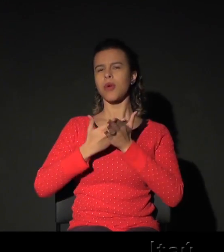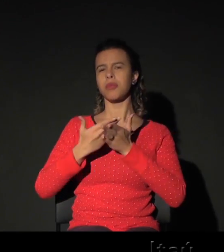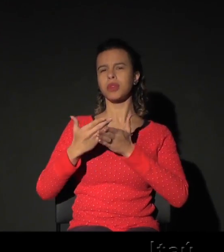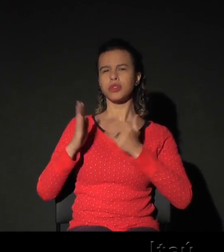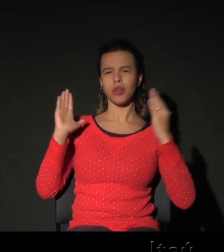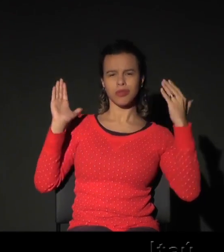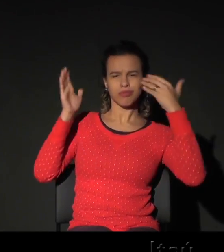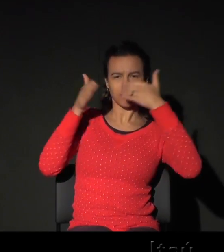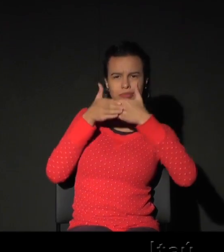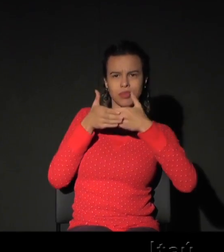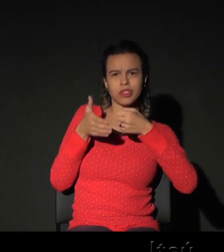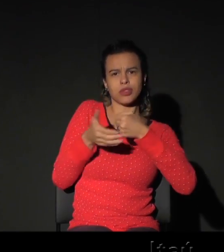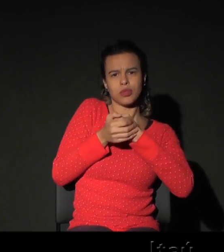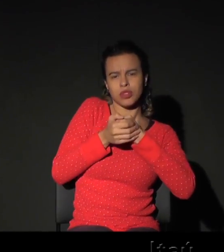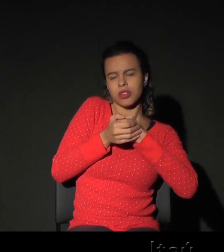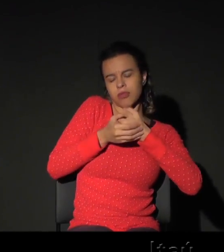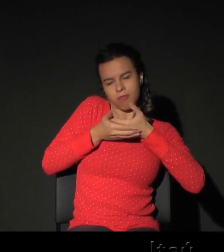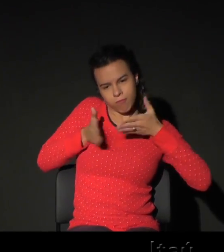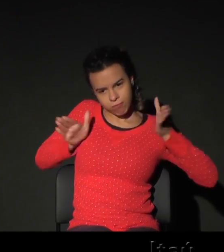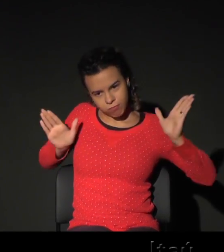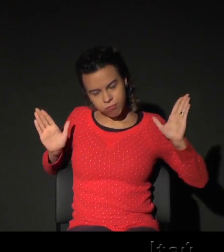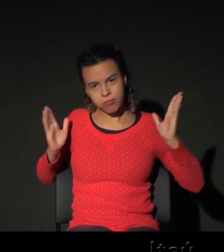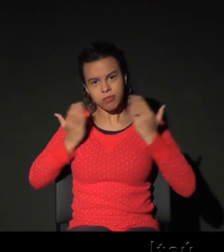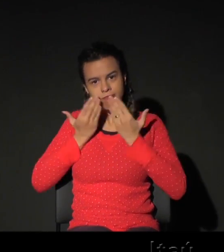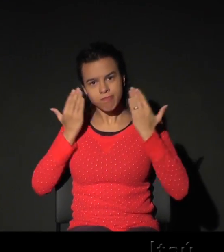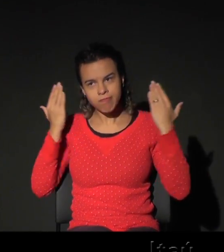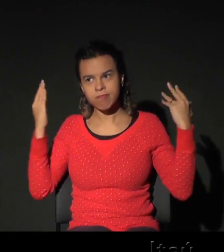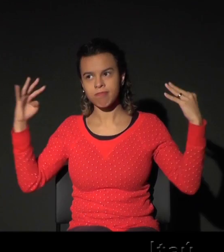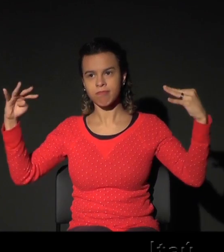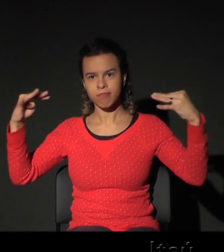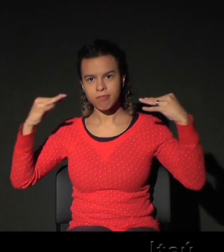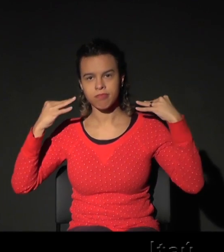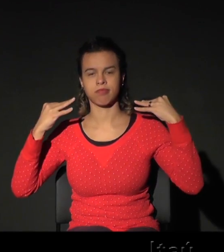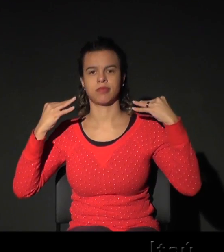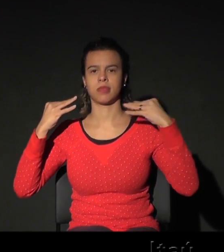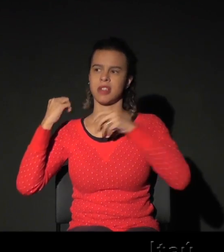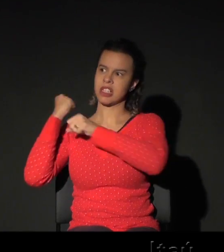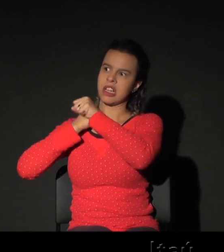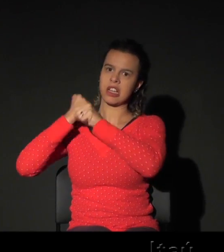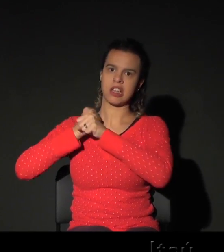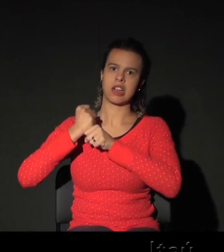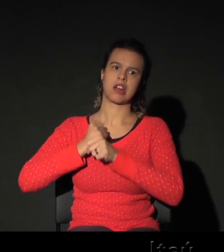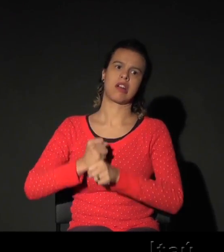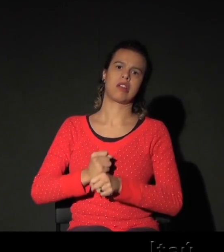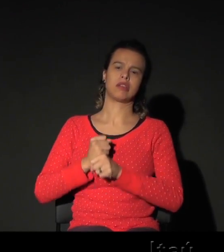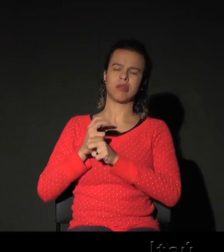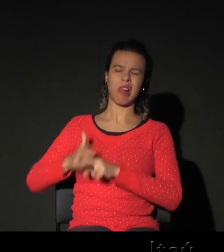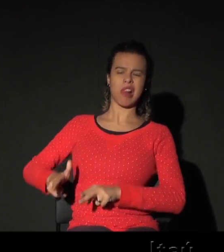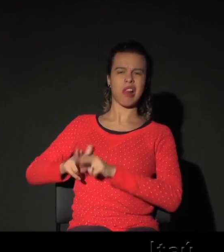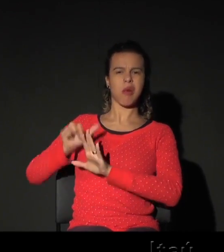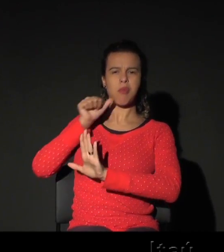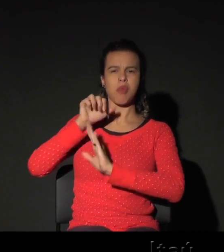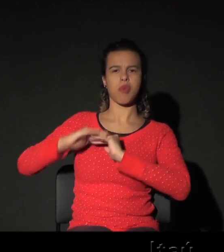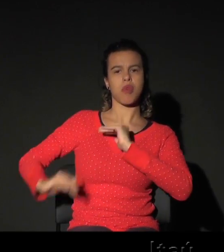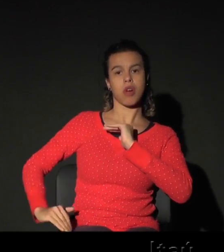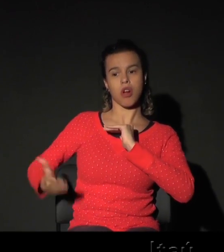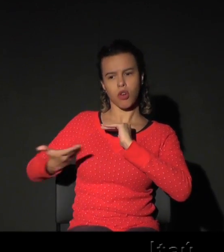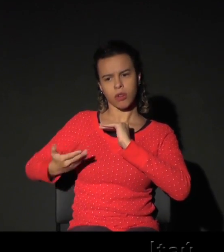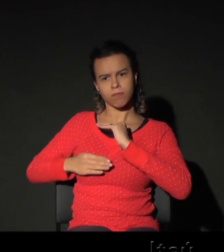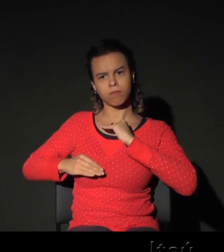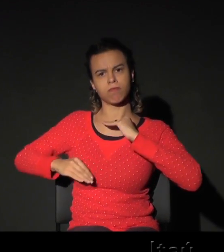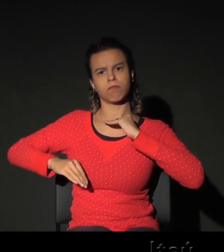dessa invisibilidade cular e aos poucos